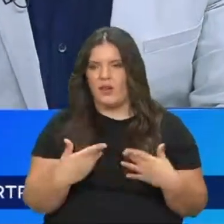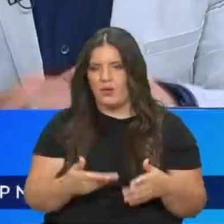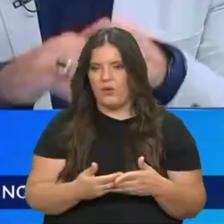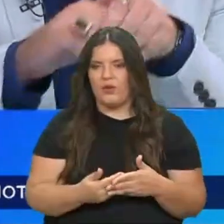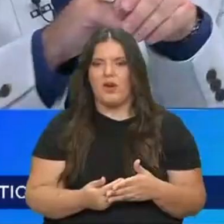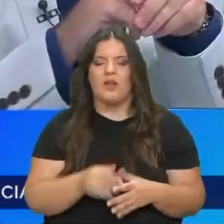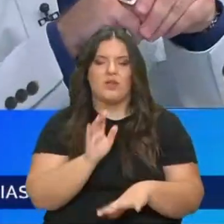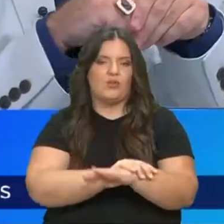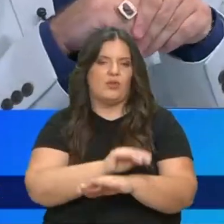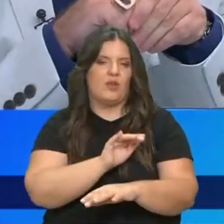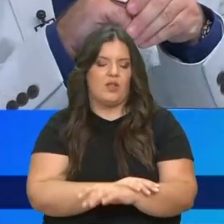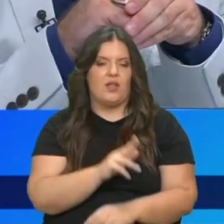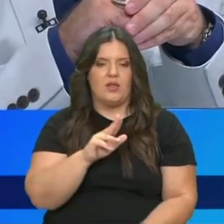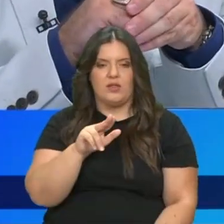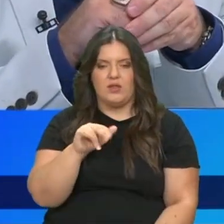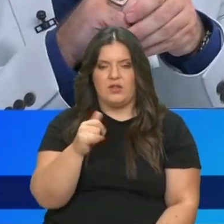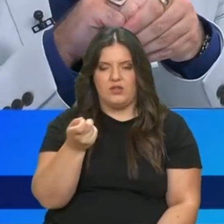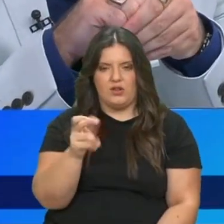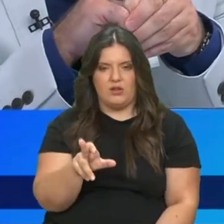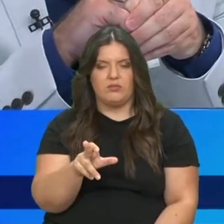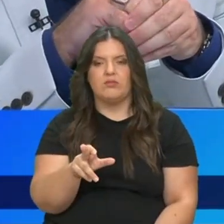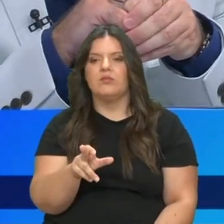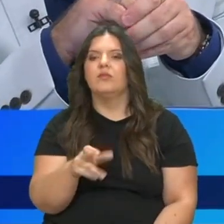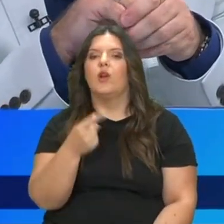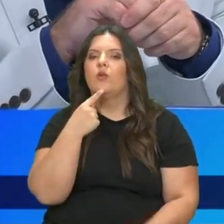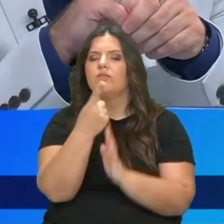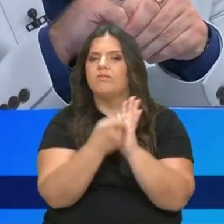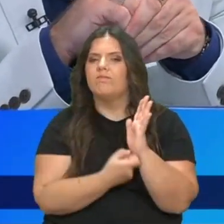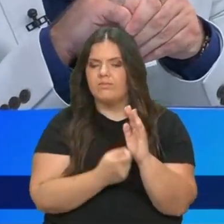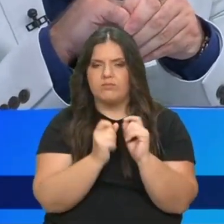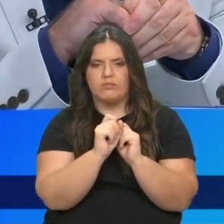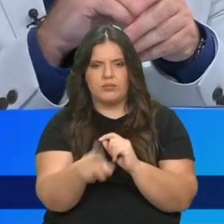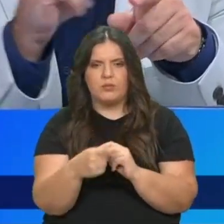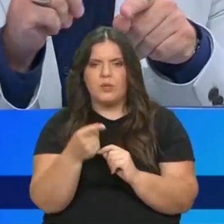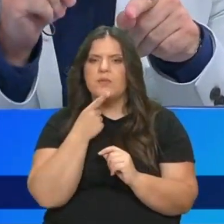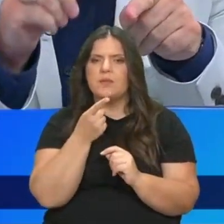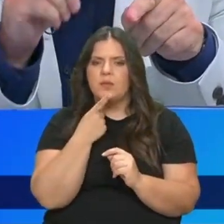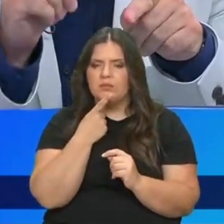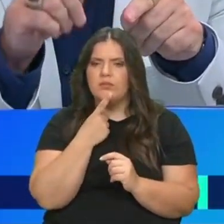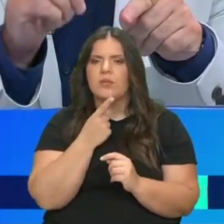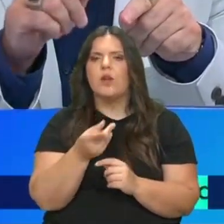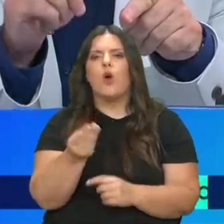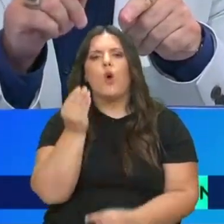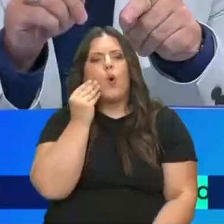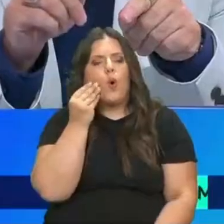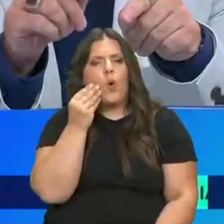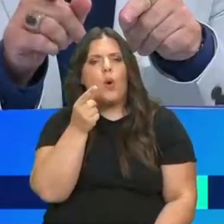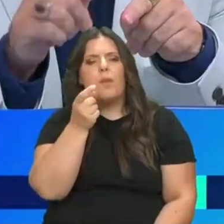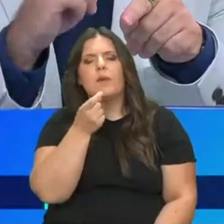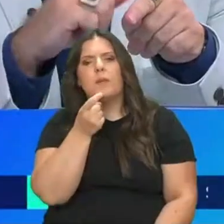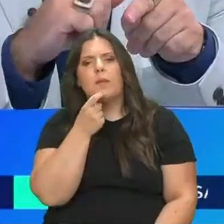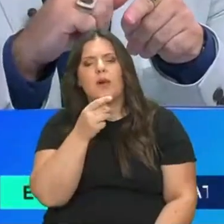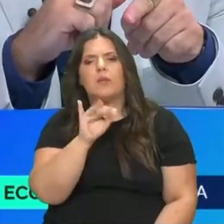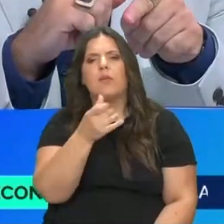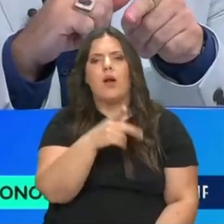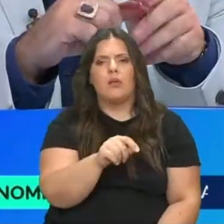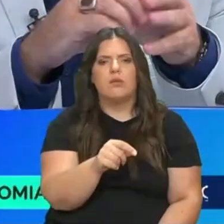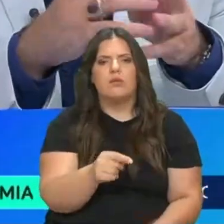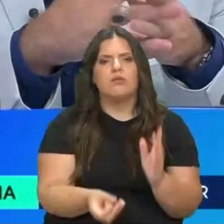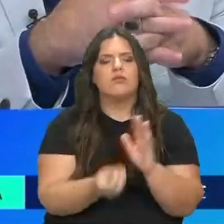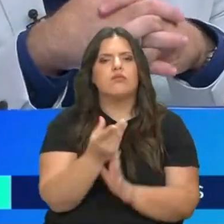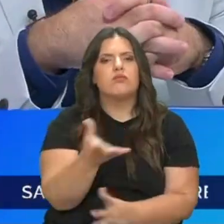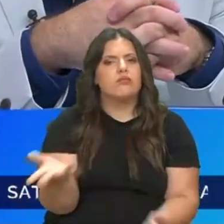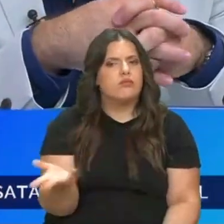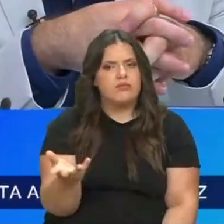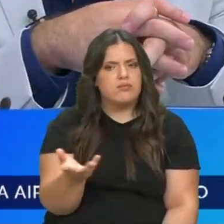as autoridades do Níger lançaram um inquérito para perceber como é que este meteorito marciano saiu do Níger.